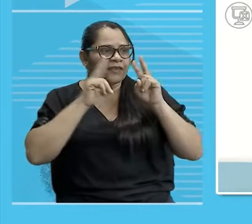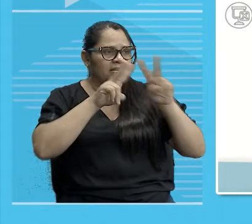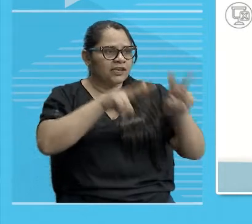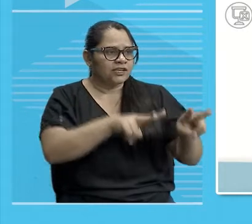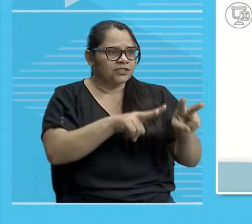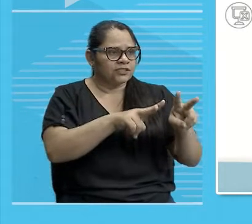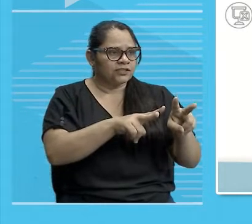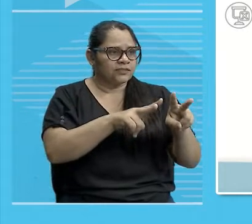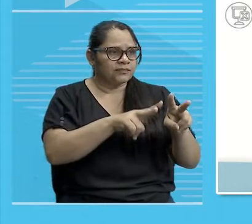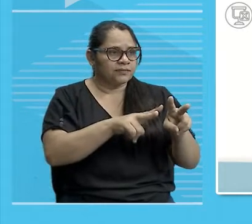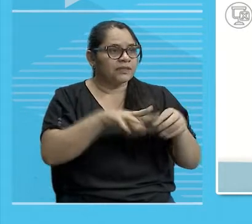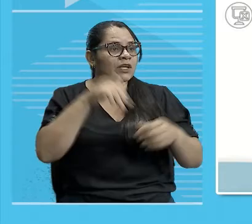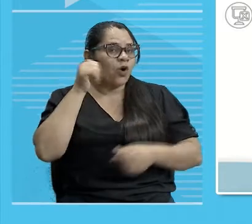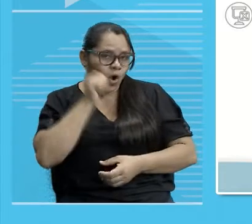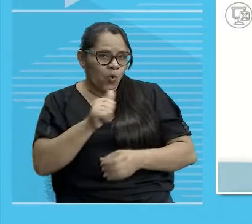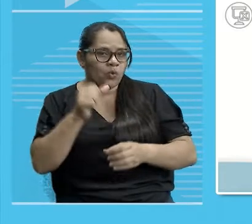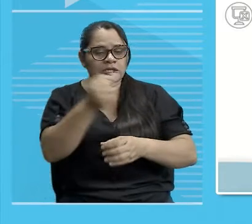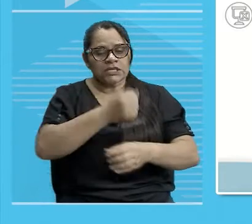cozinheira